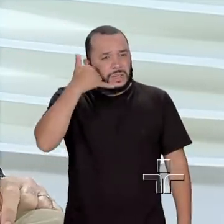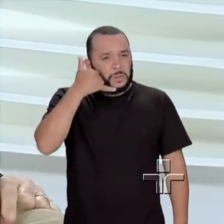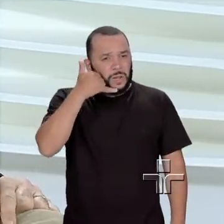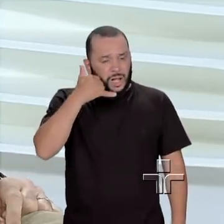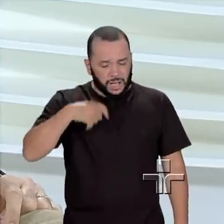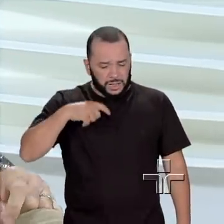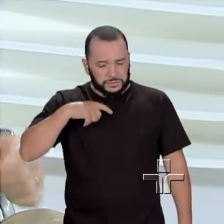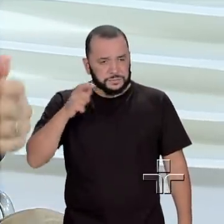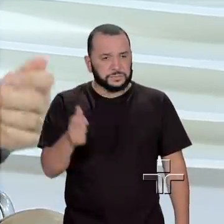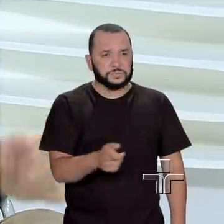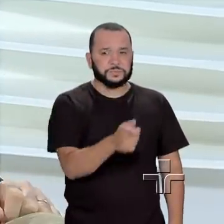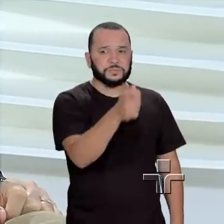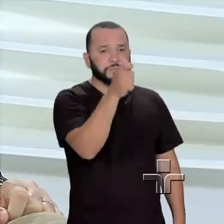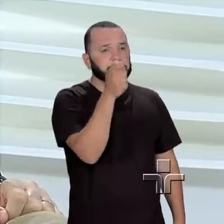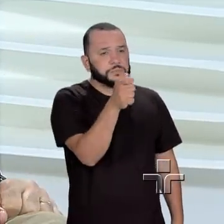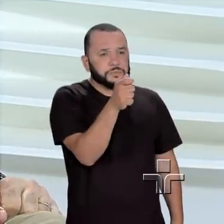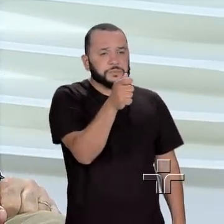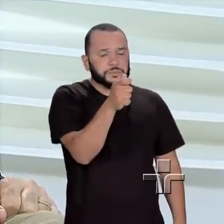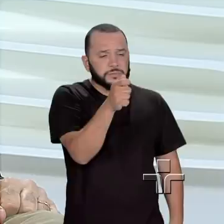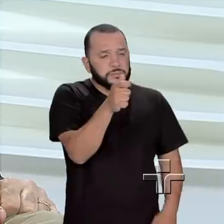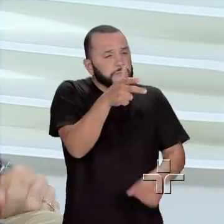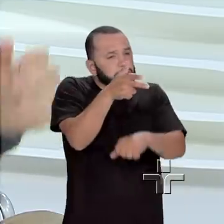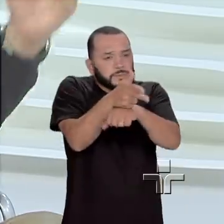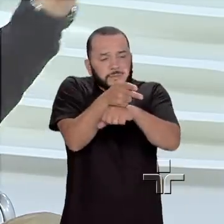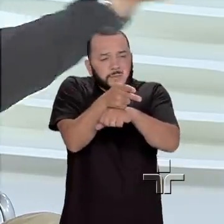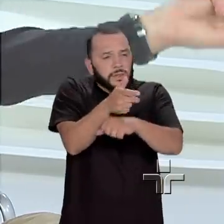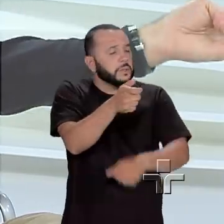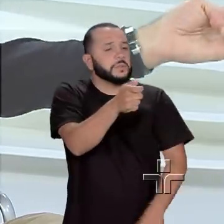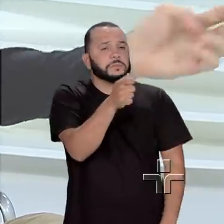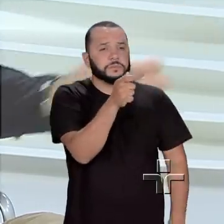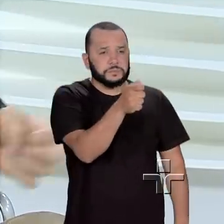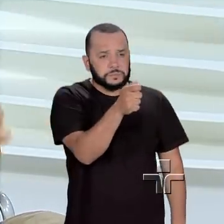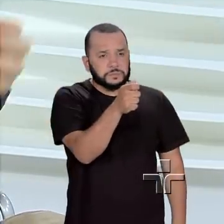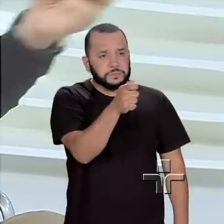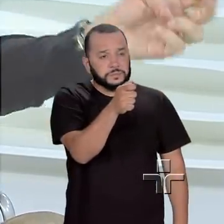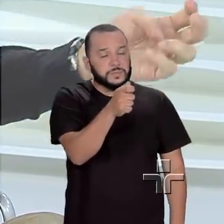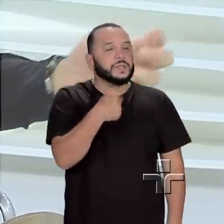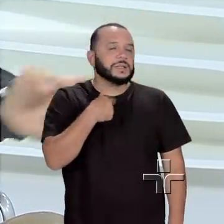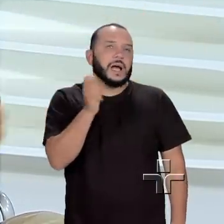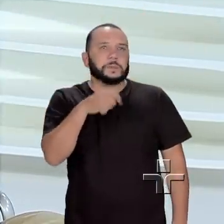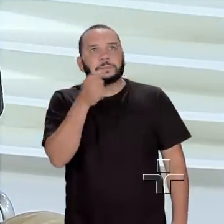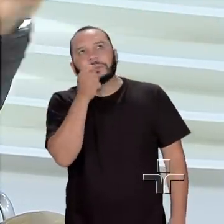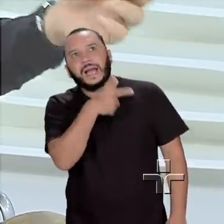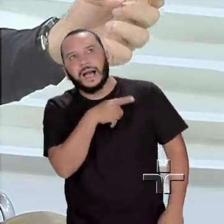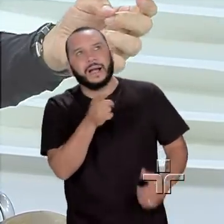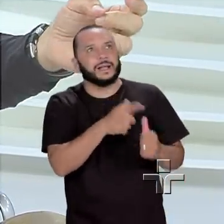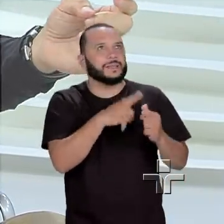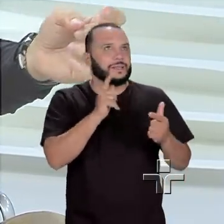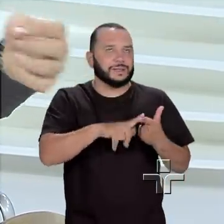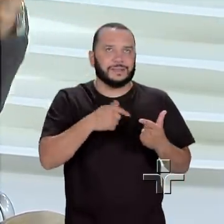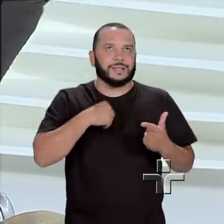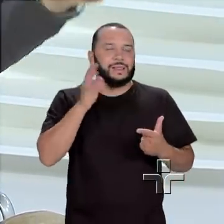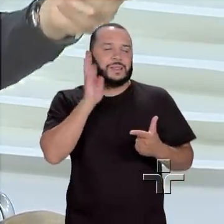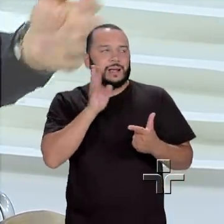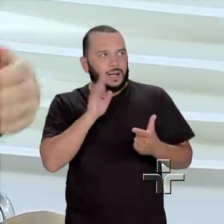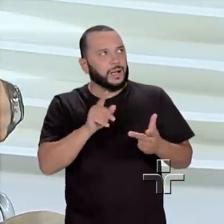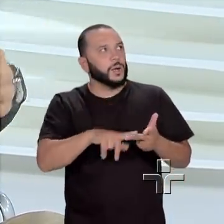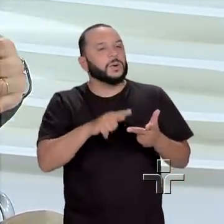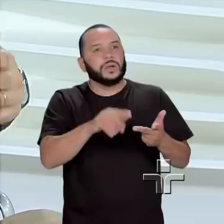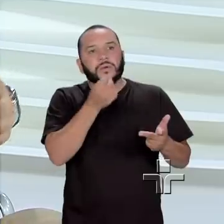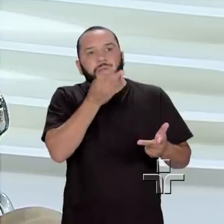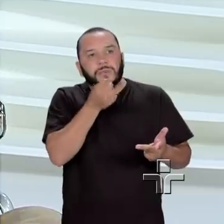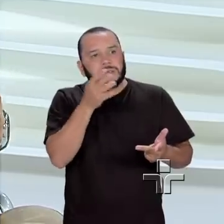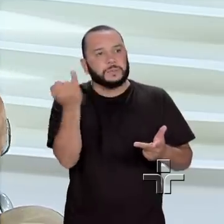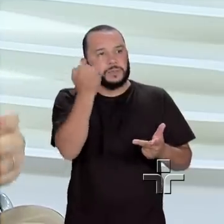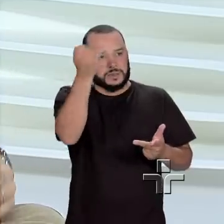um smartphone com uma câmera de má qualidade, mas ou se você faz uma coisa engraçada, ou um conteúdo relevante, ou algo que tem impacto para a vida